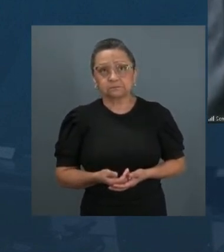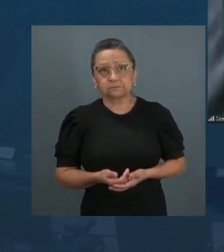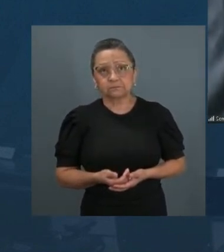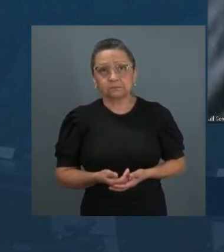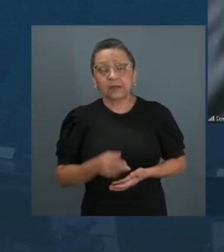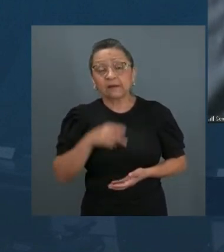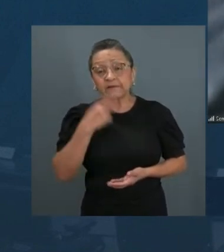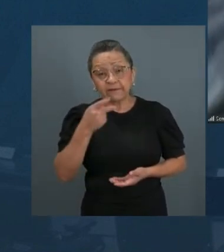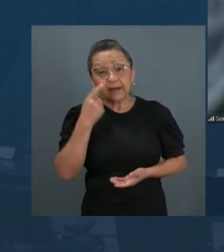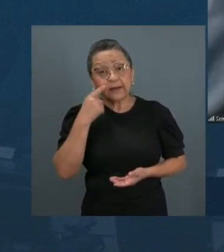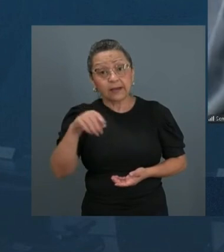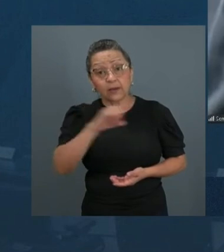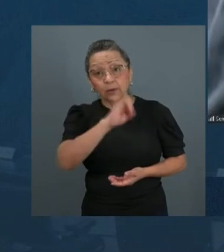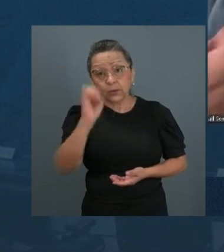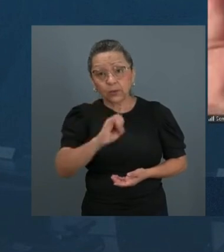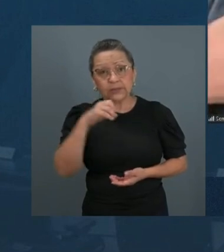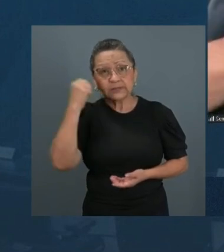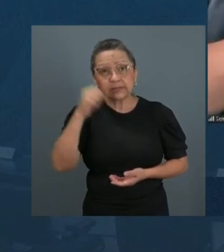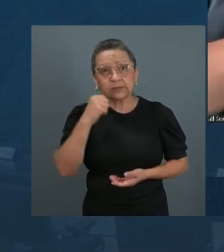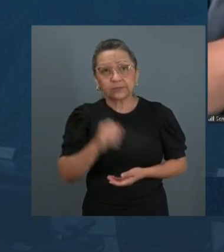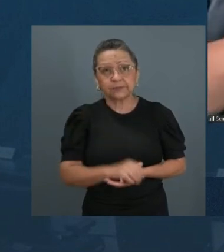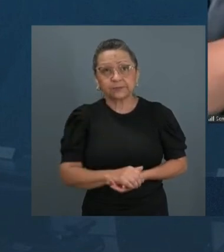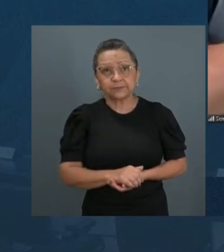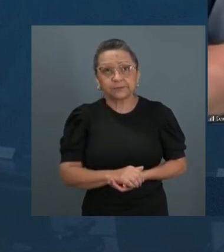Fala oi para os senadores.